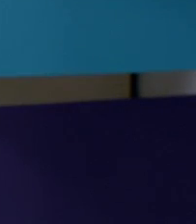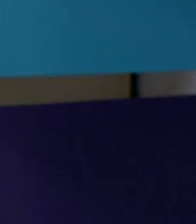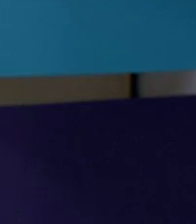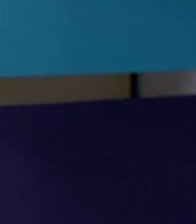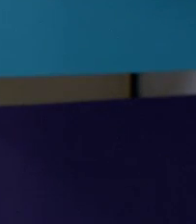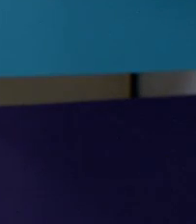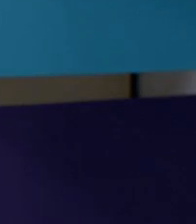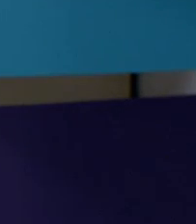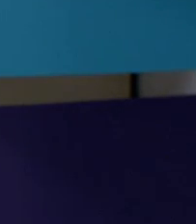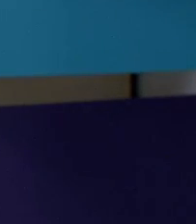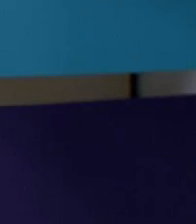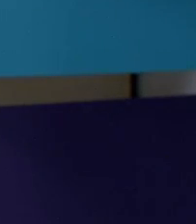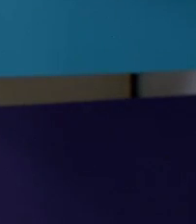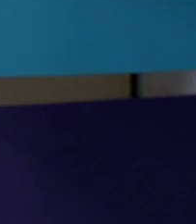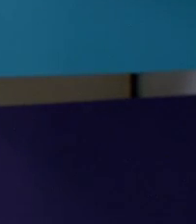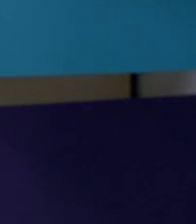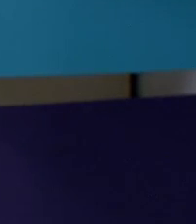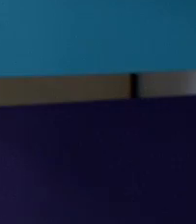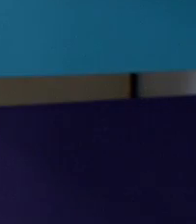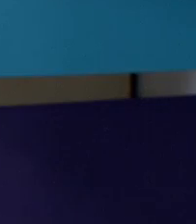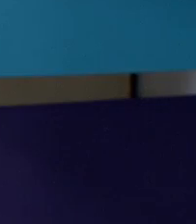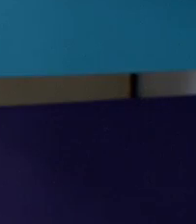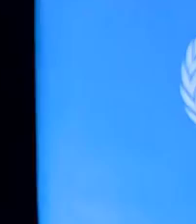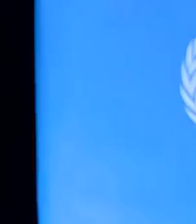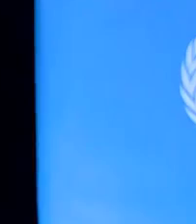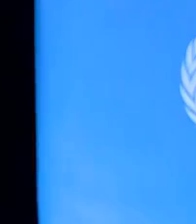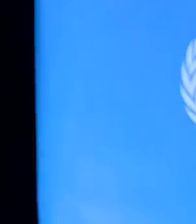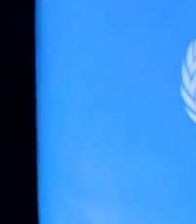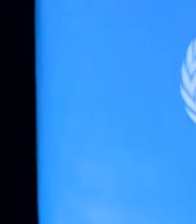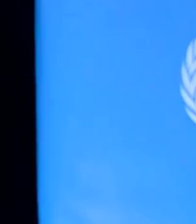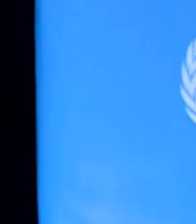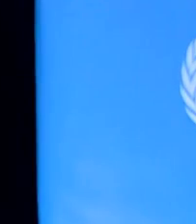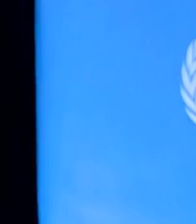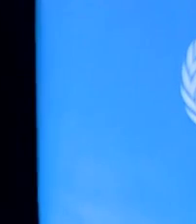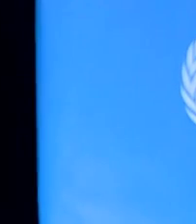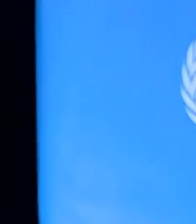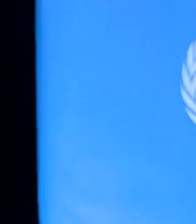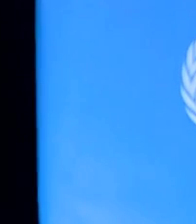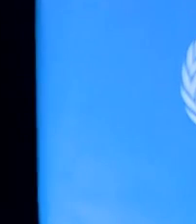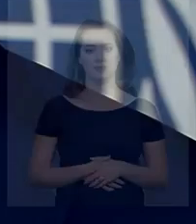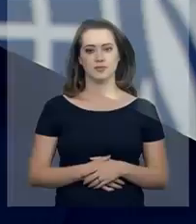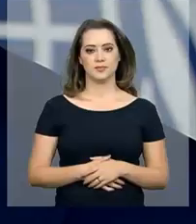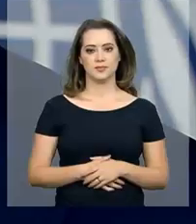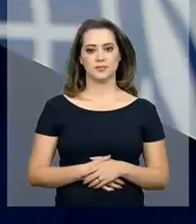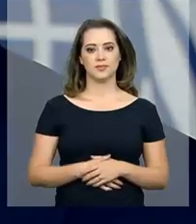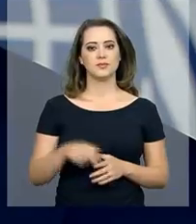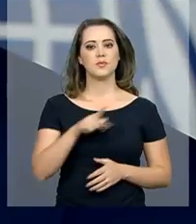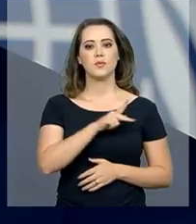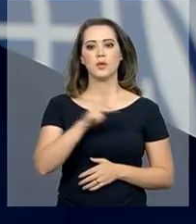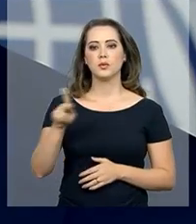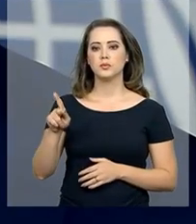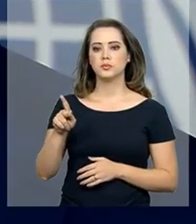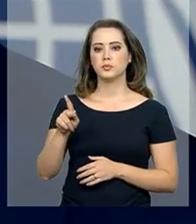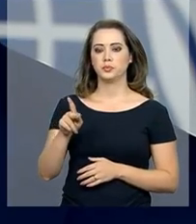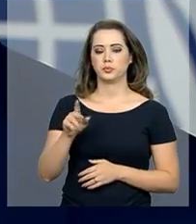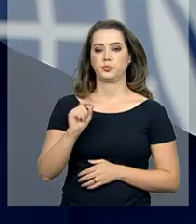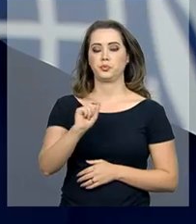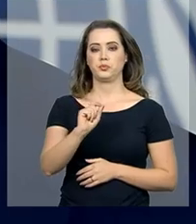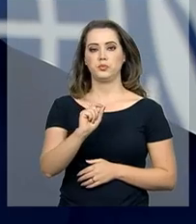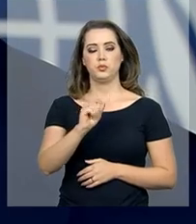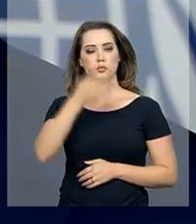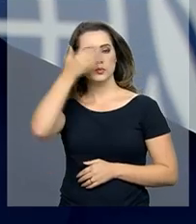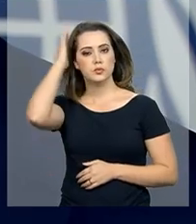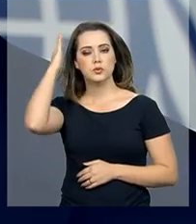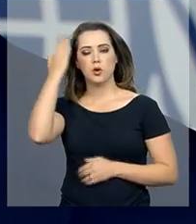repórter paula deutch vamos ver o presidente michel temer muito obrigada por essa entrevista exclusiva aos veículos